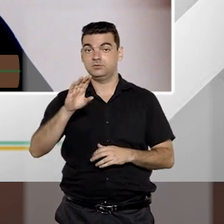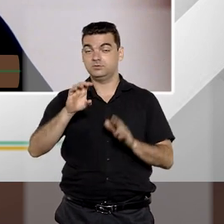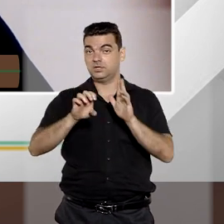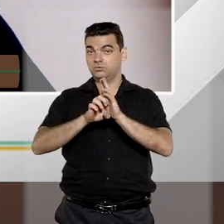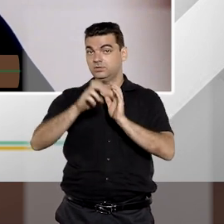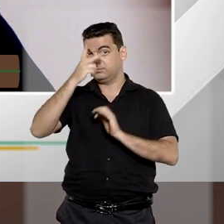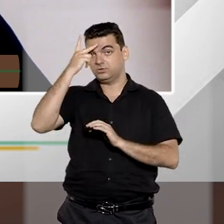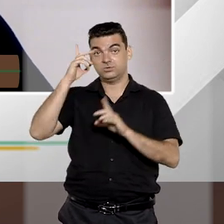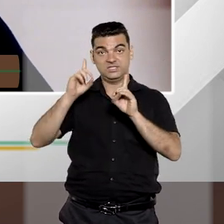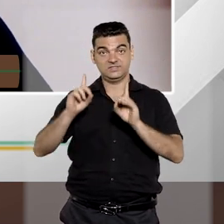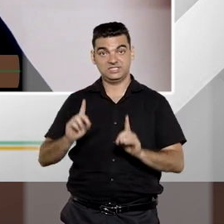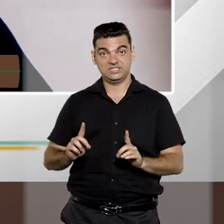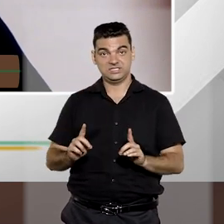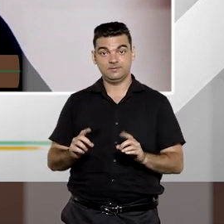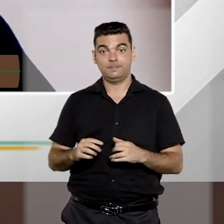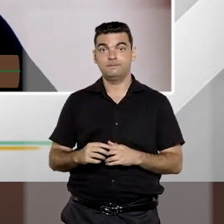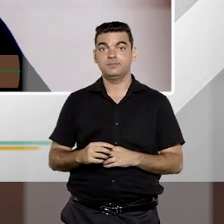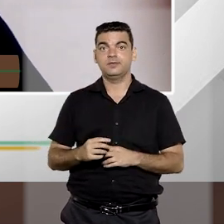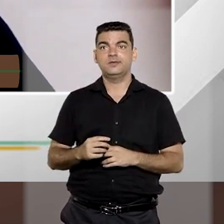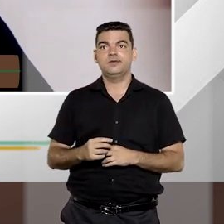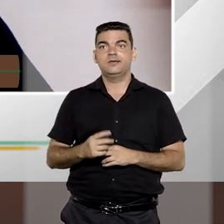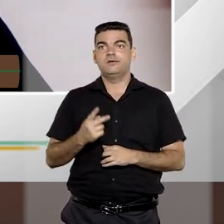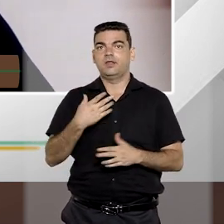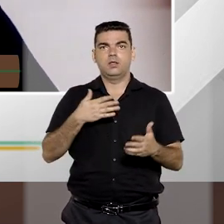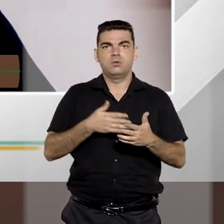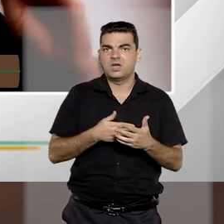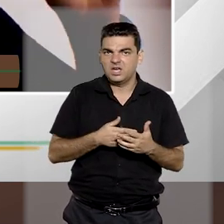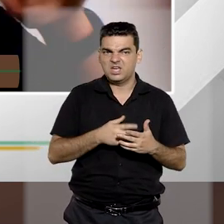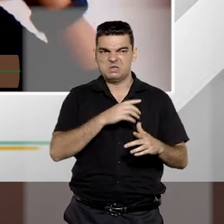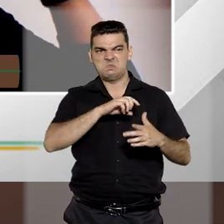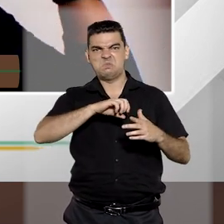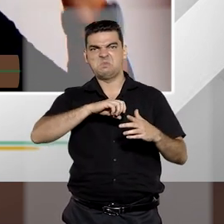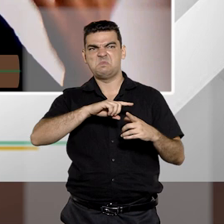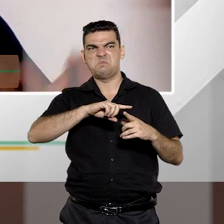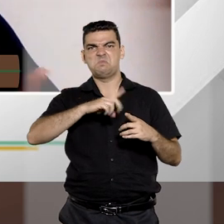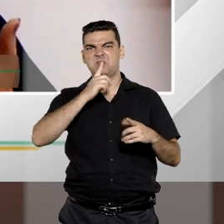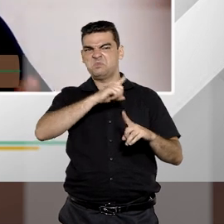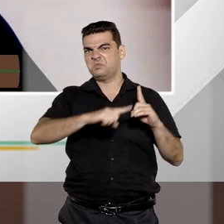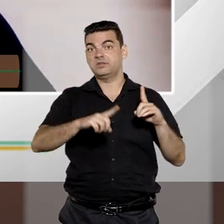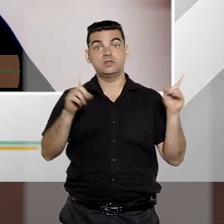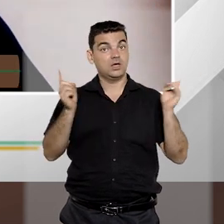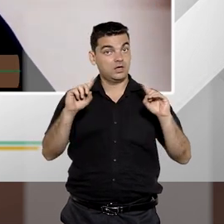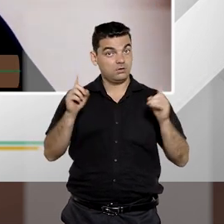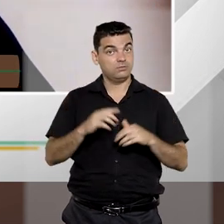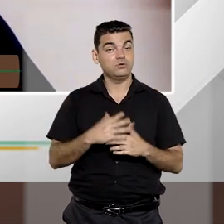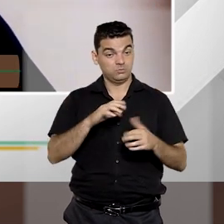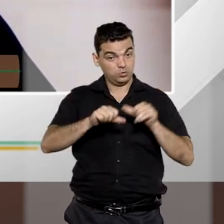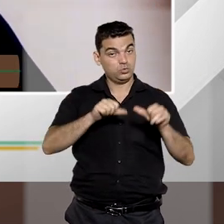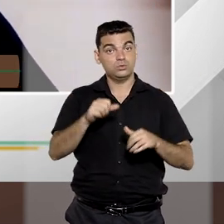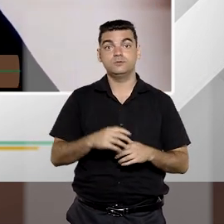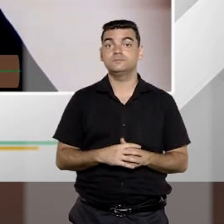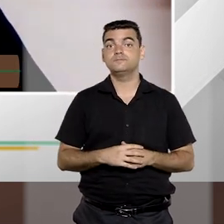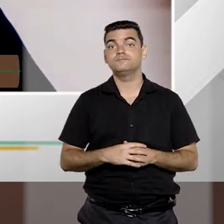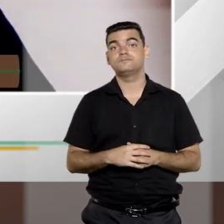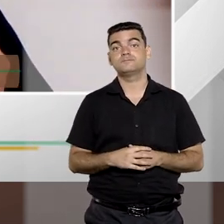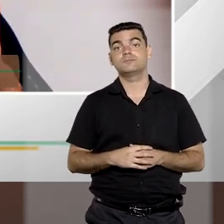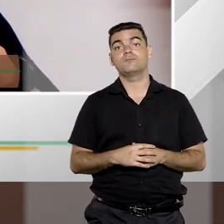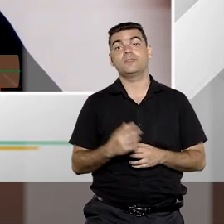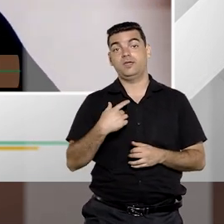com Deficiência, não se fala mais em ação de interdição. Como nós falamos lá no início, nós iniciamos esse